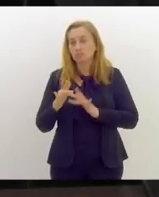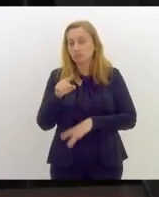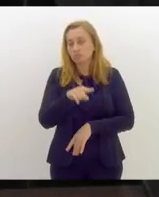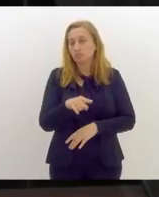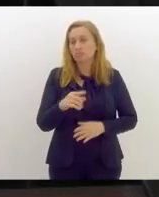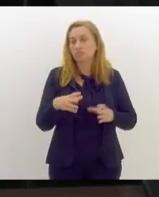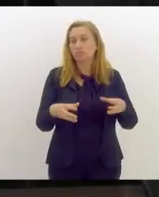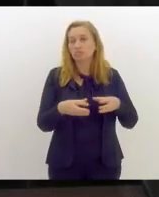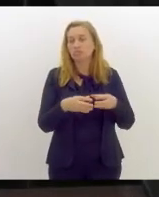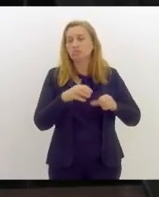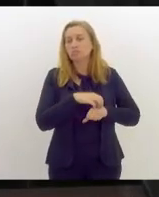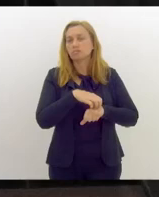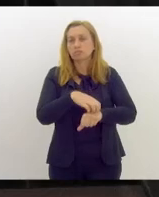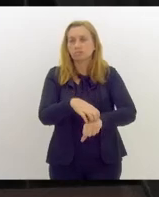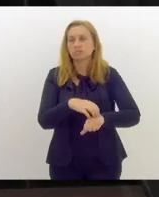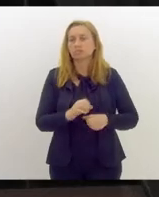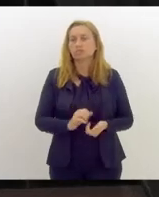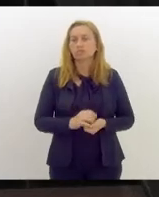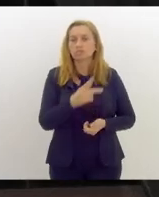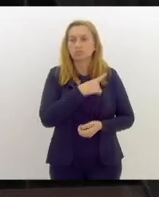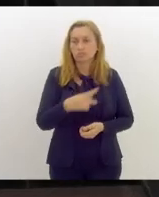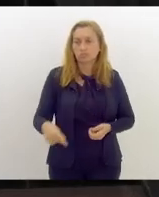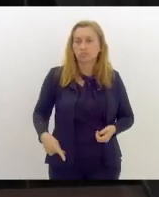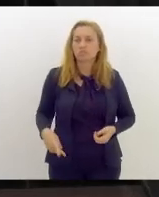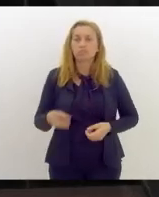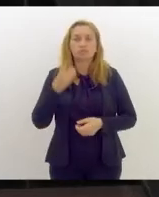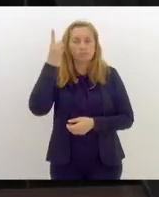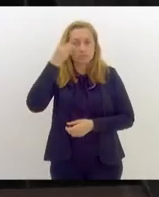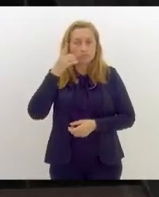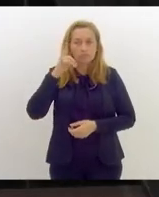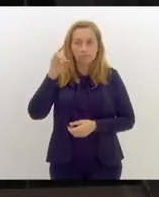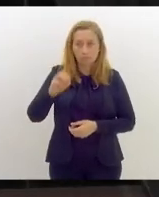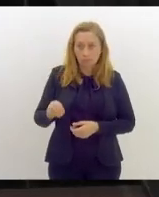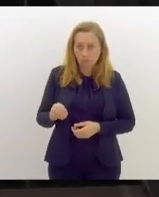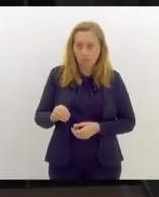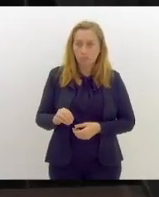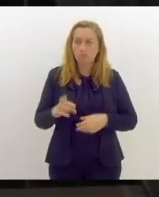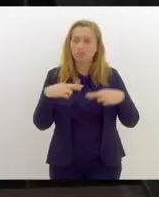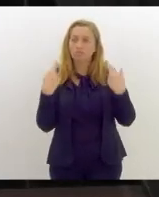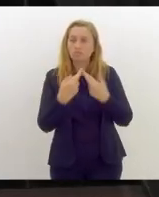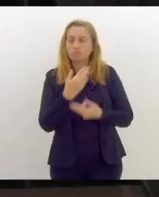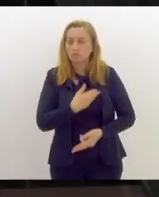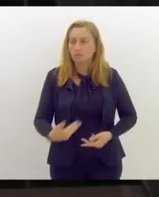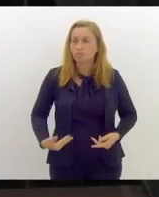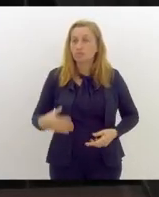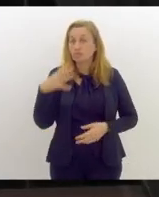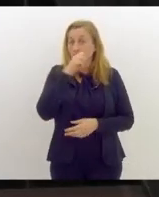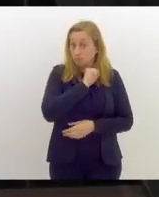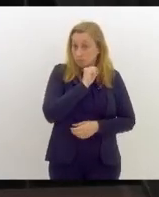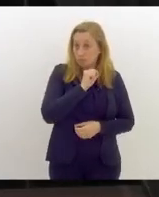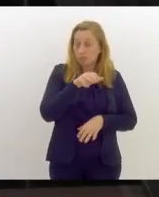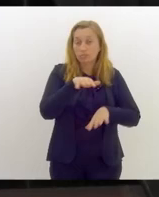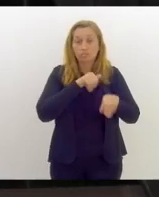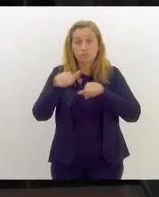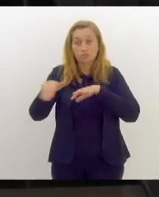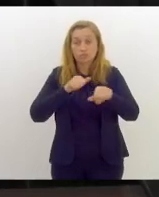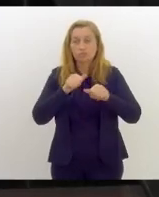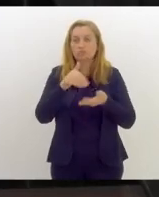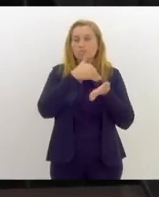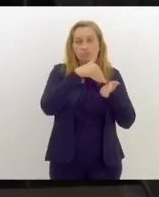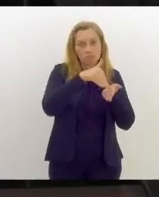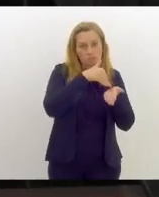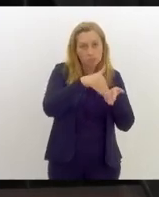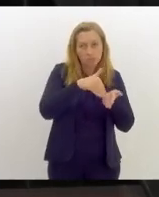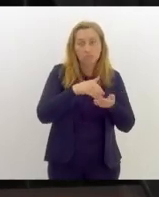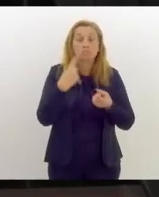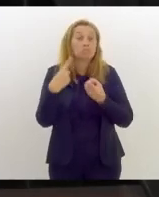com a comissão de transporte para que o presidente Deputado Dionísio no início faça uma audiência pública imediata que convoque aqui o secretário